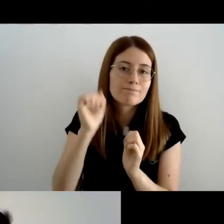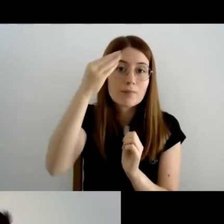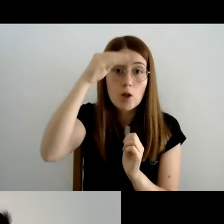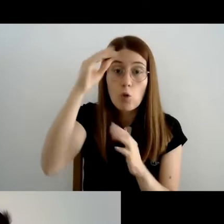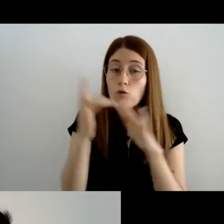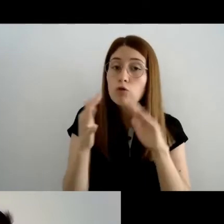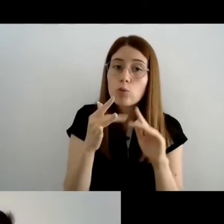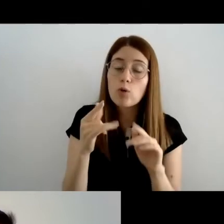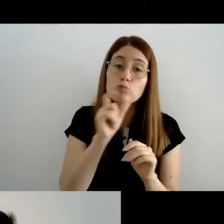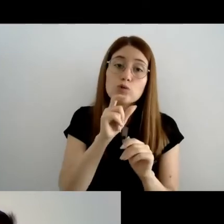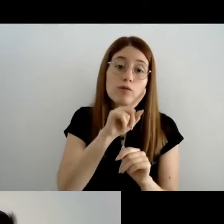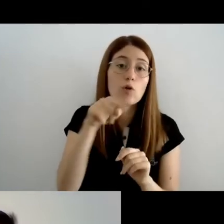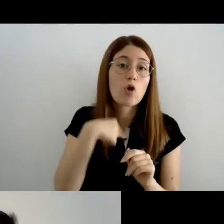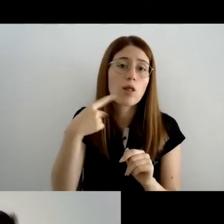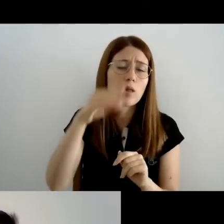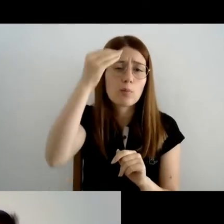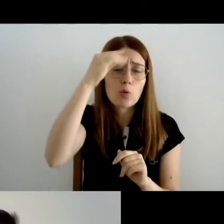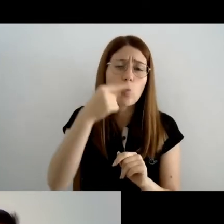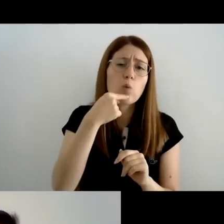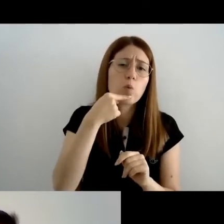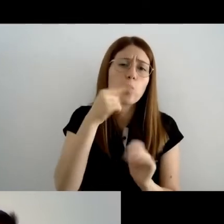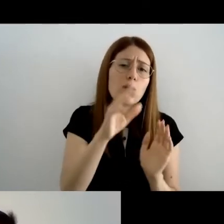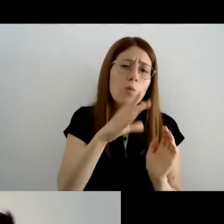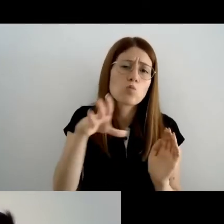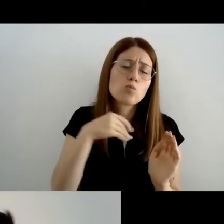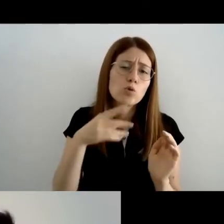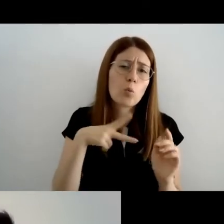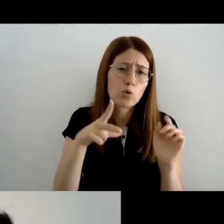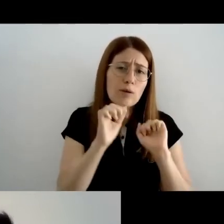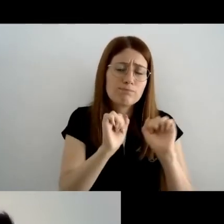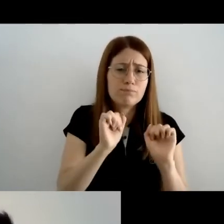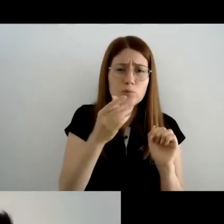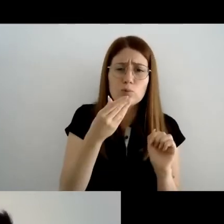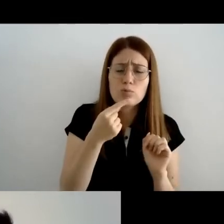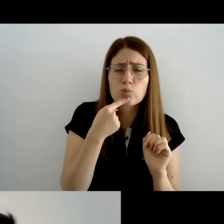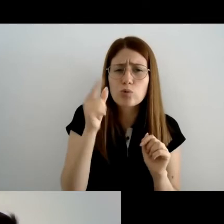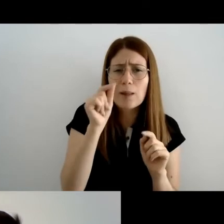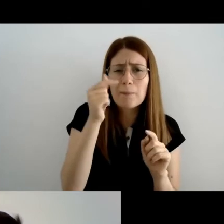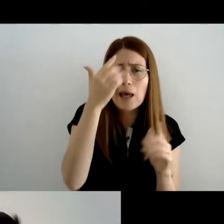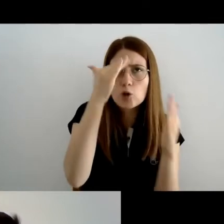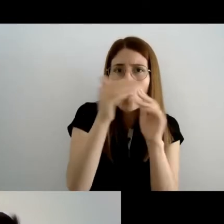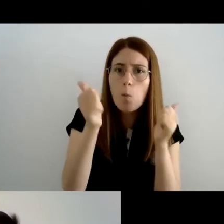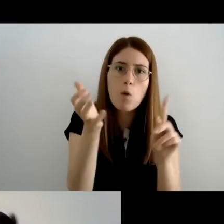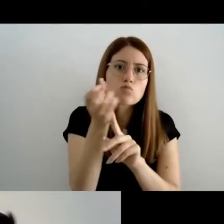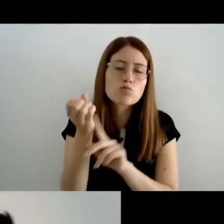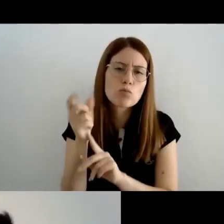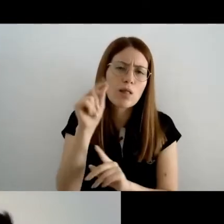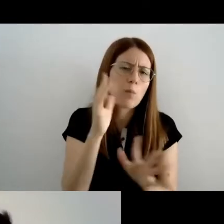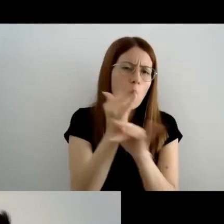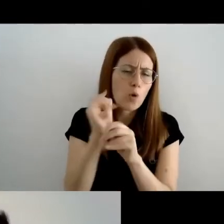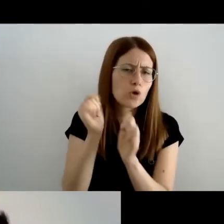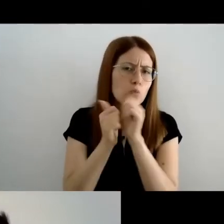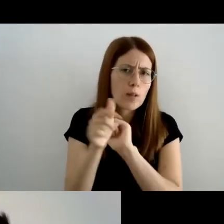de termos tantos e tão bons treinadores de futebol espalhados pelo mundo e com tantos resultados, mas também de outras modalidades.